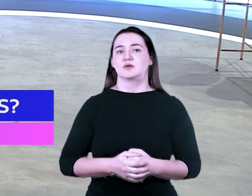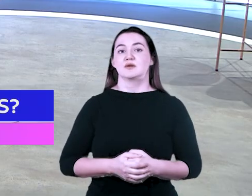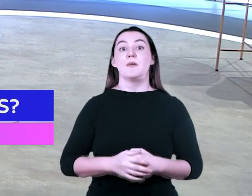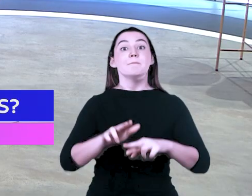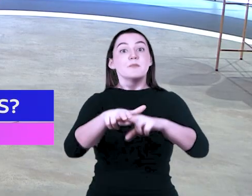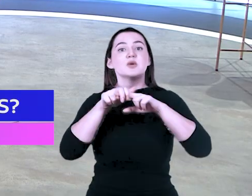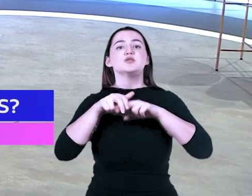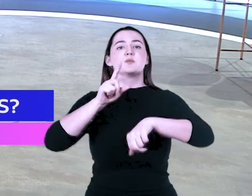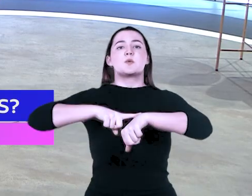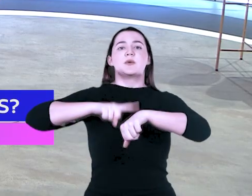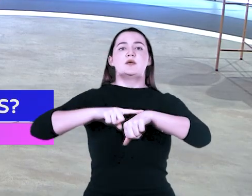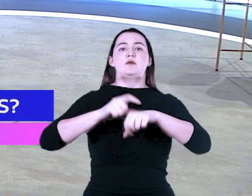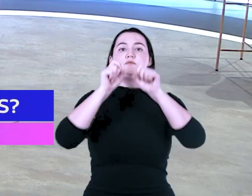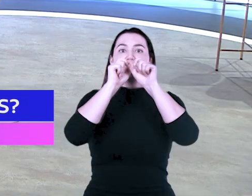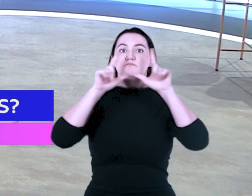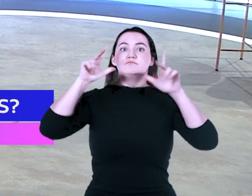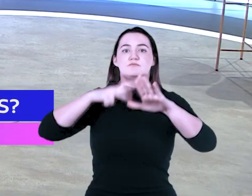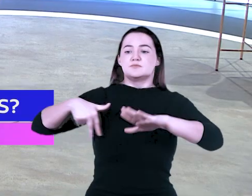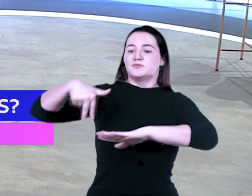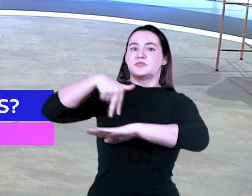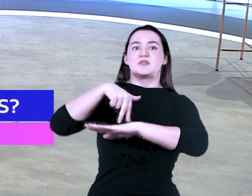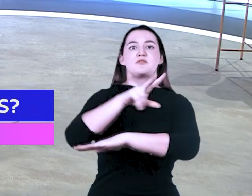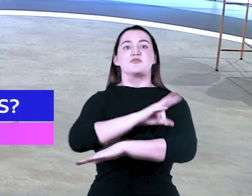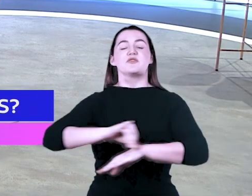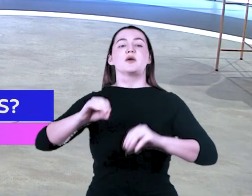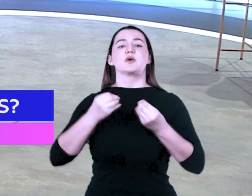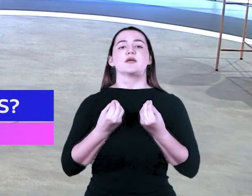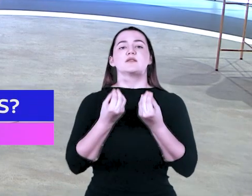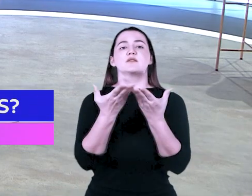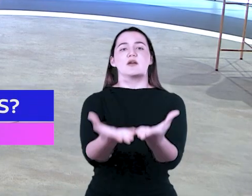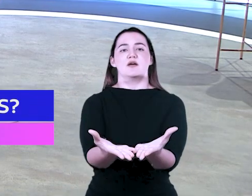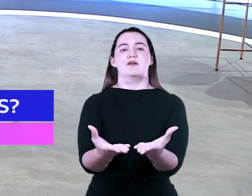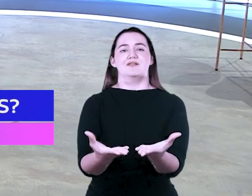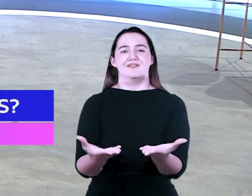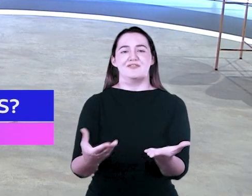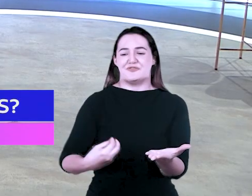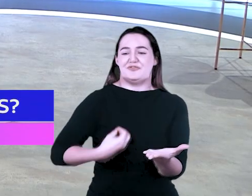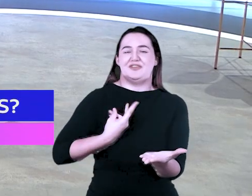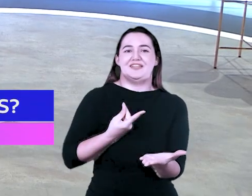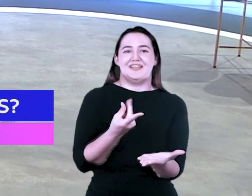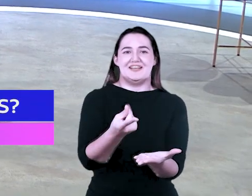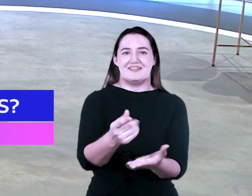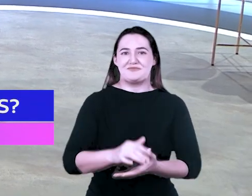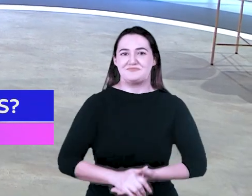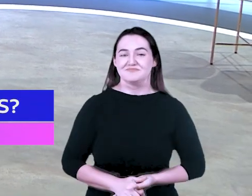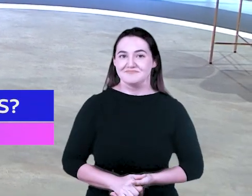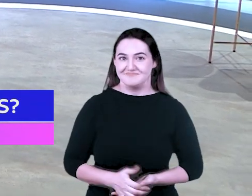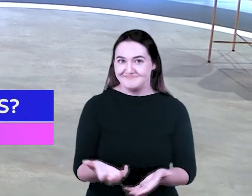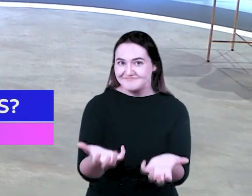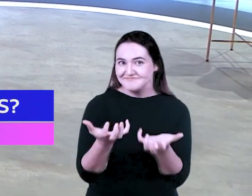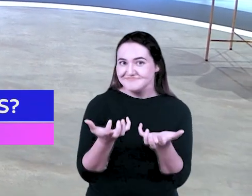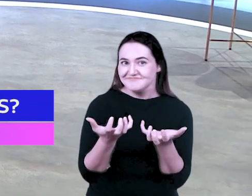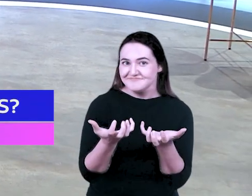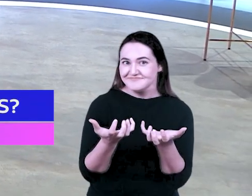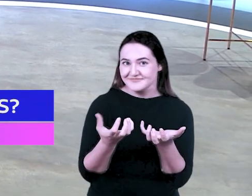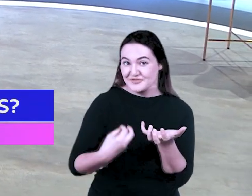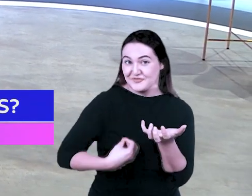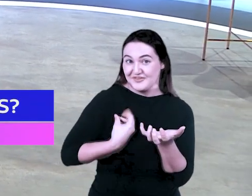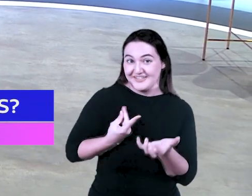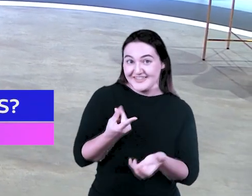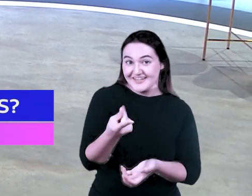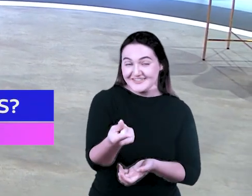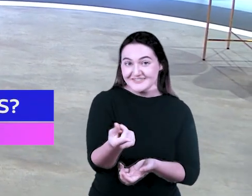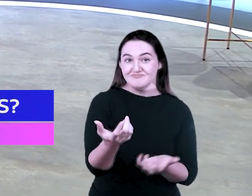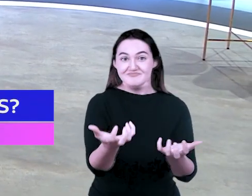abrir as portas para uma eternidade perfeita. Está a senhora preparada para isso? Está você